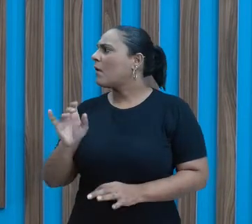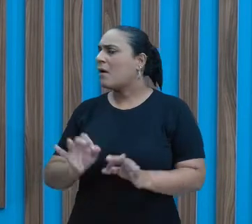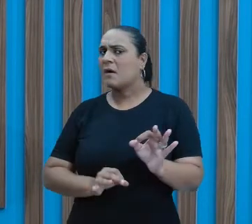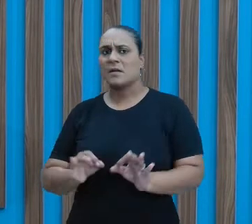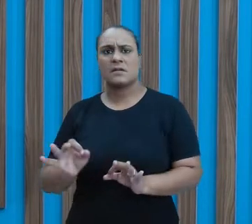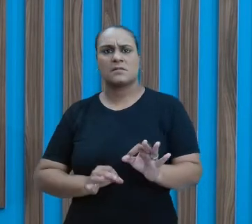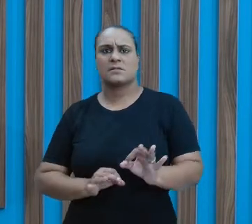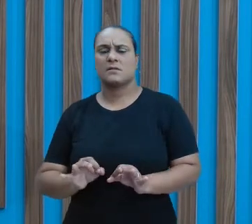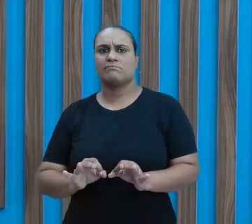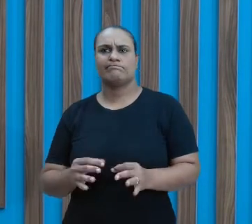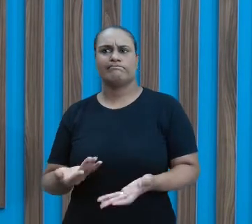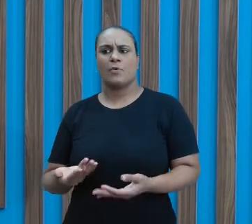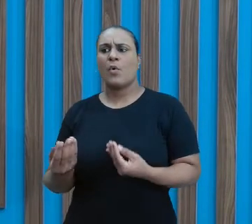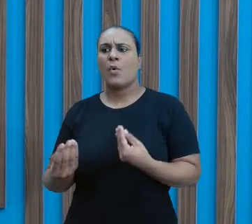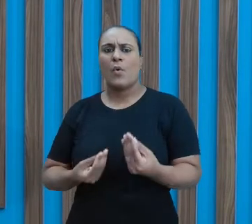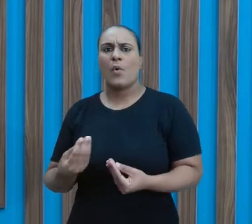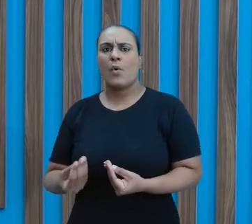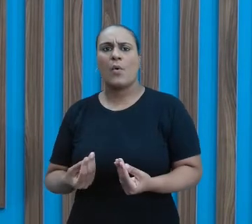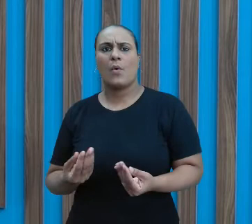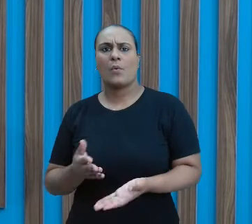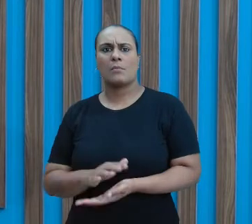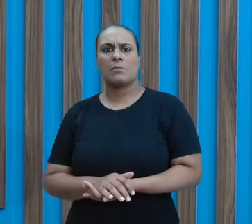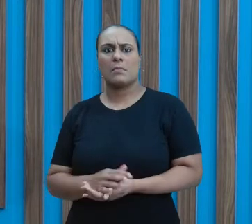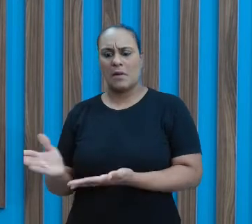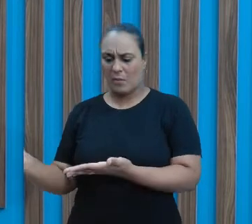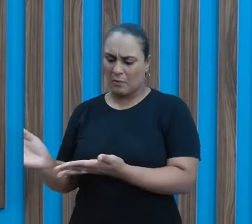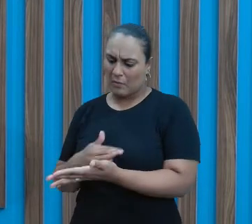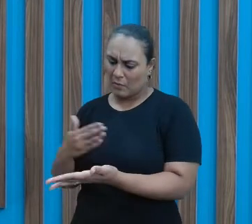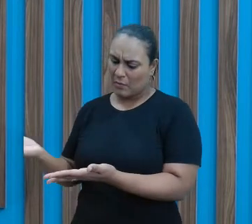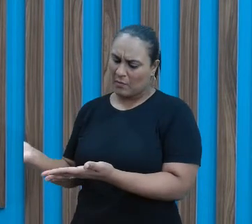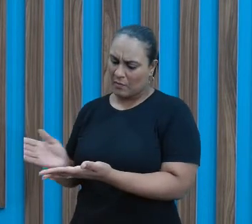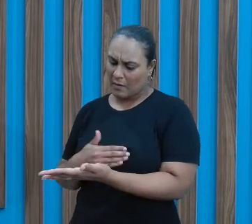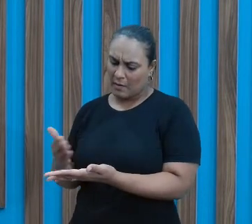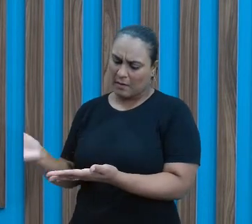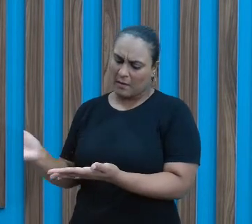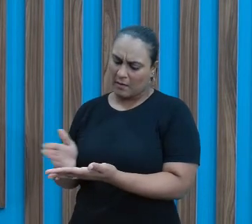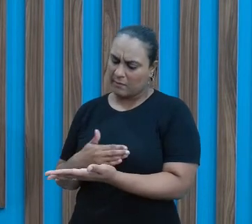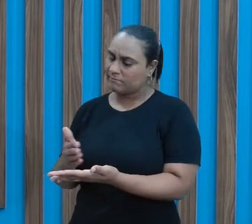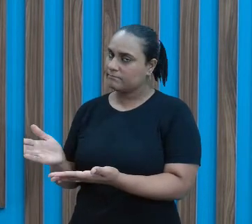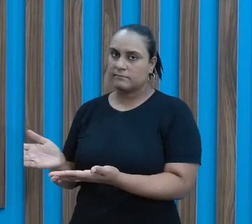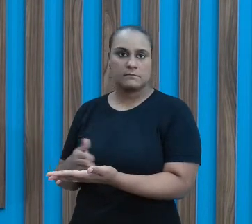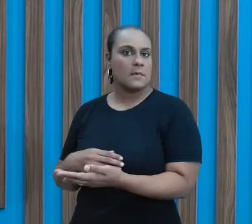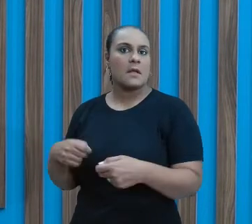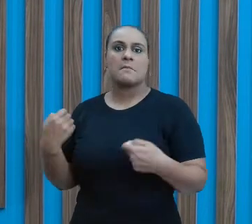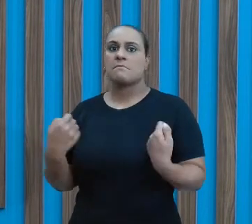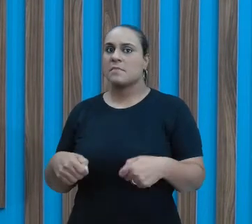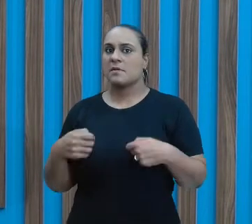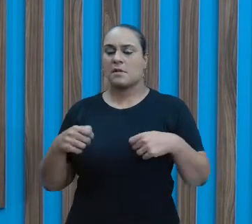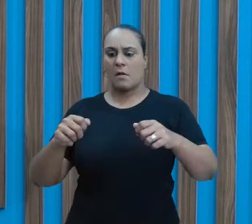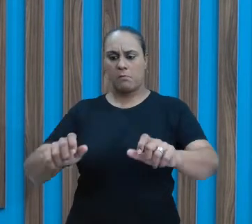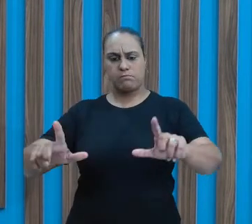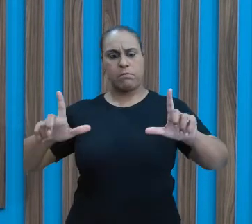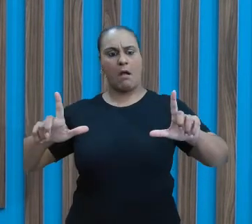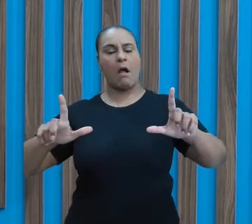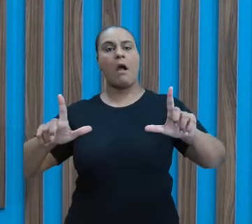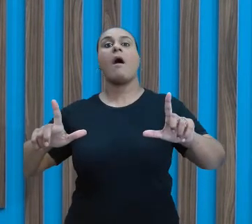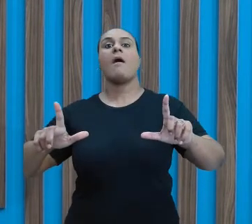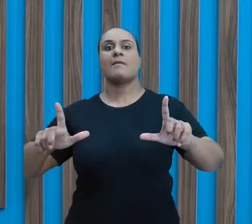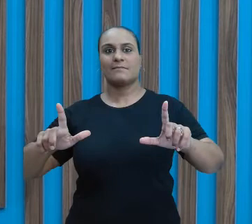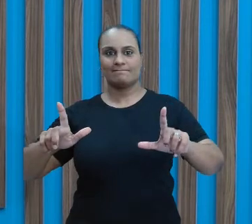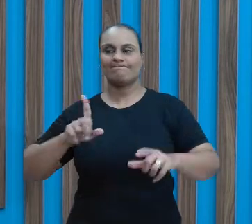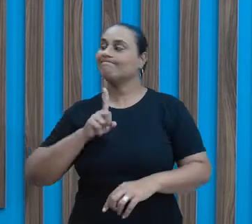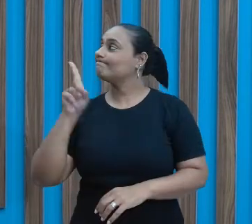não tinham condições de abrir um caderno, de abrir um livro, não. Eles tinham que ter tudo bem à vista. E aí, eles